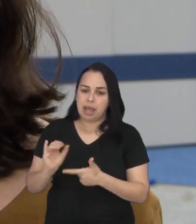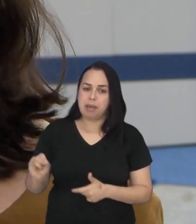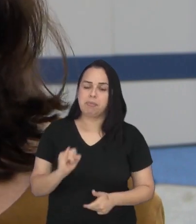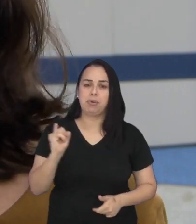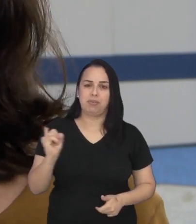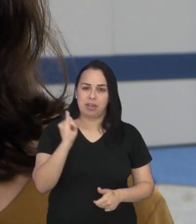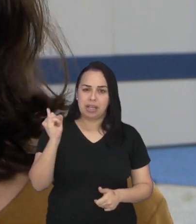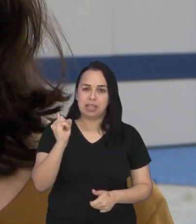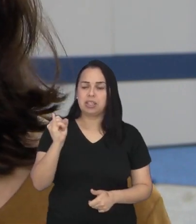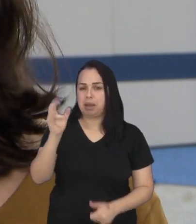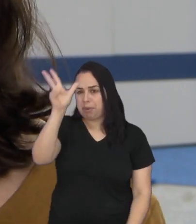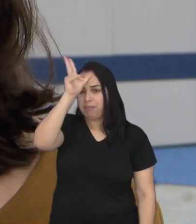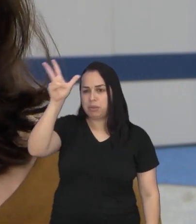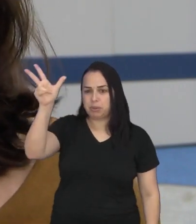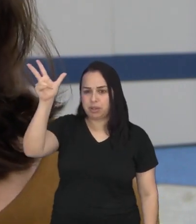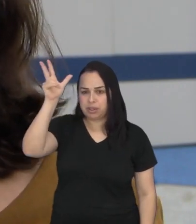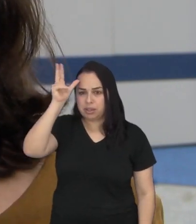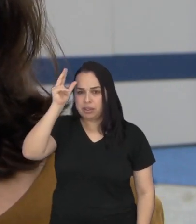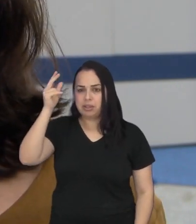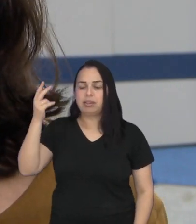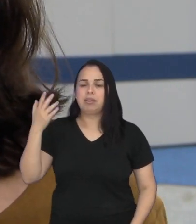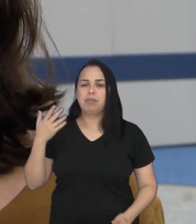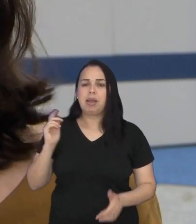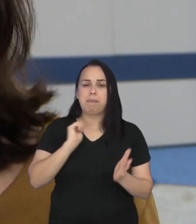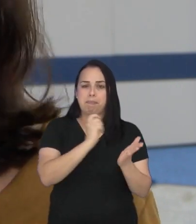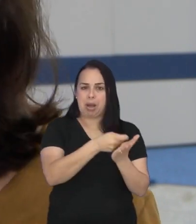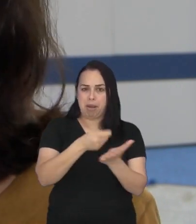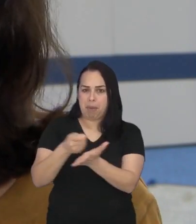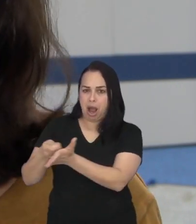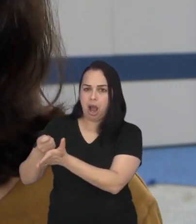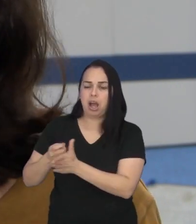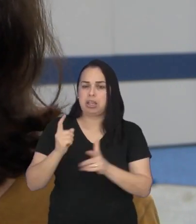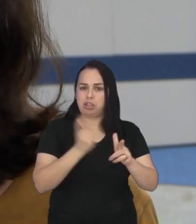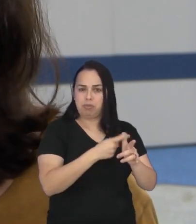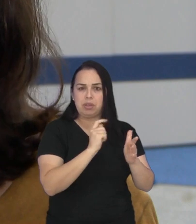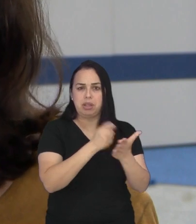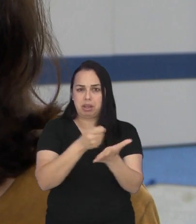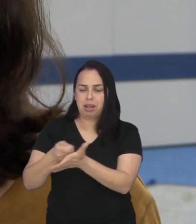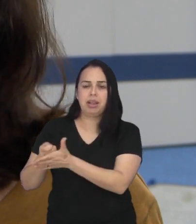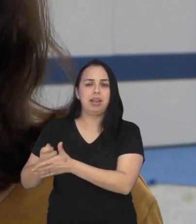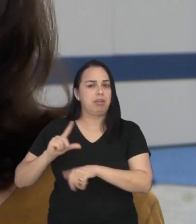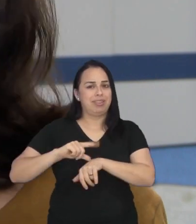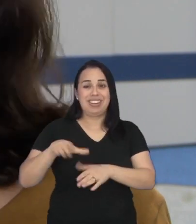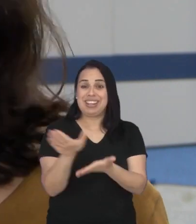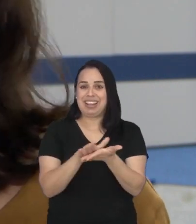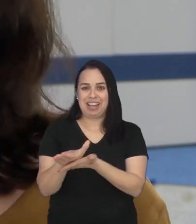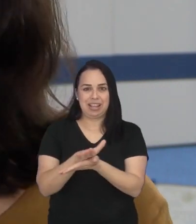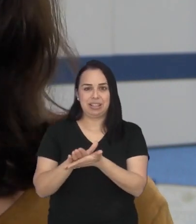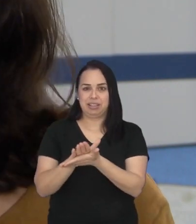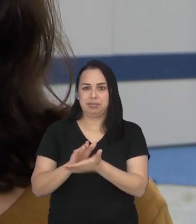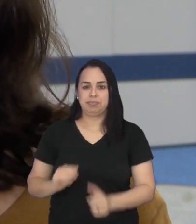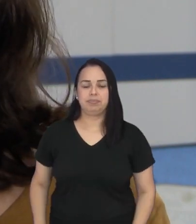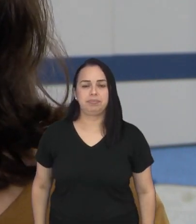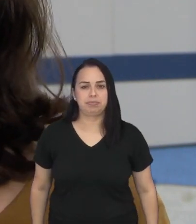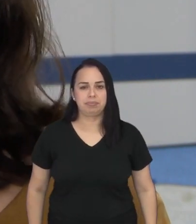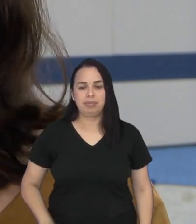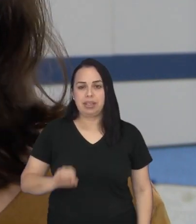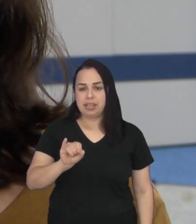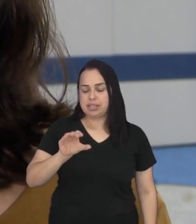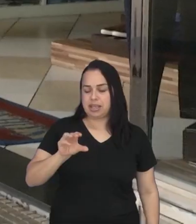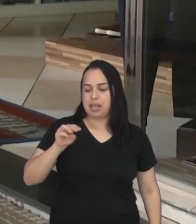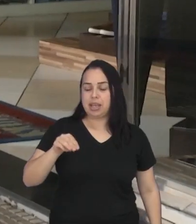A receita total arrecadada no período foi de 4 bilhões e 597 milhões de reais, enquanto os